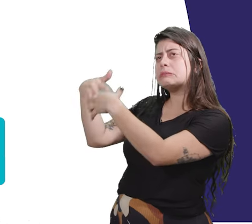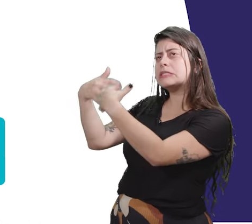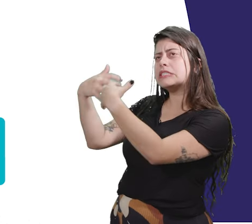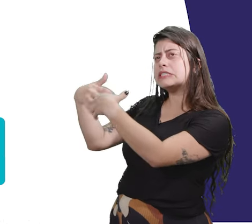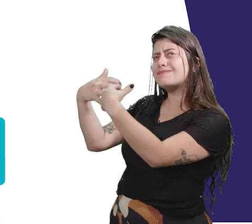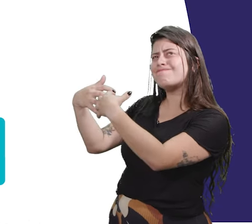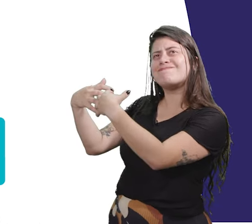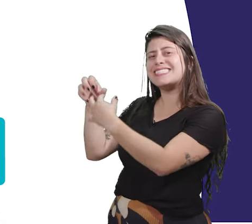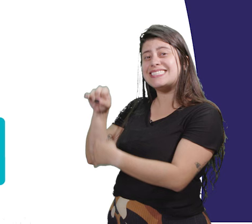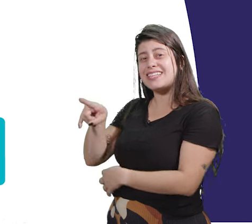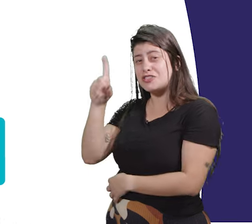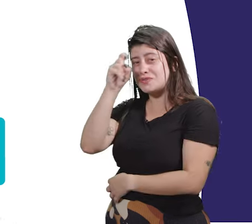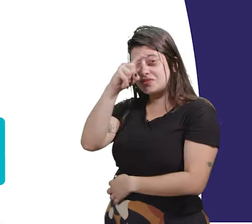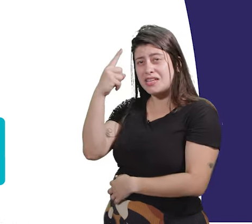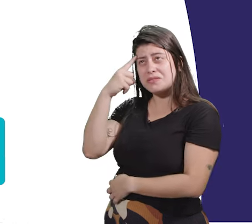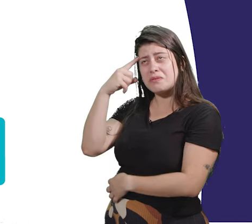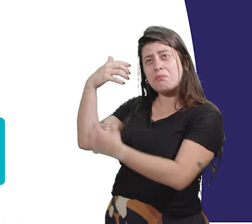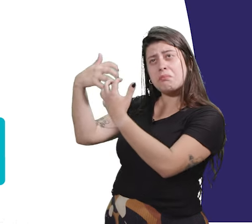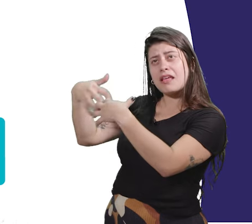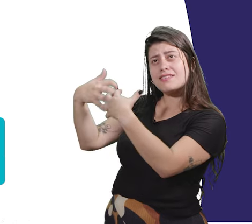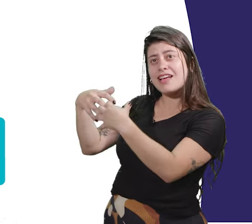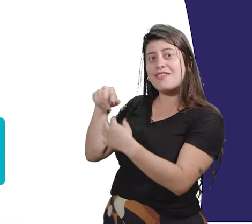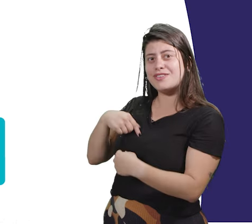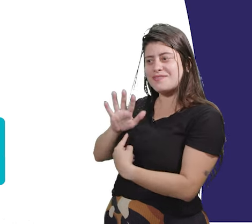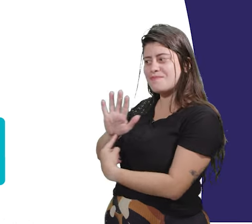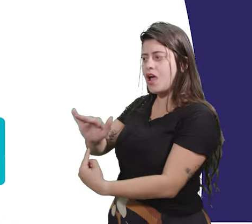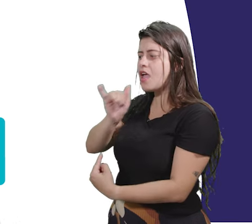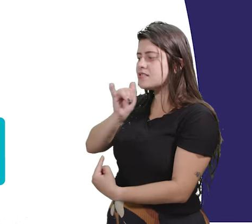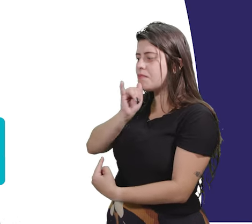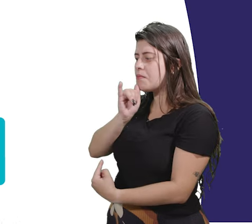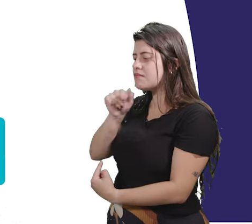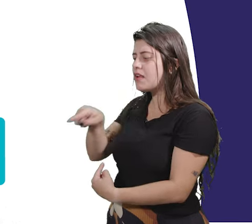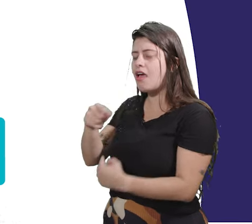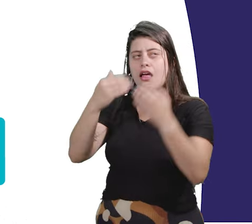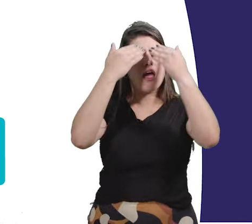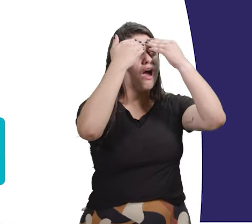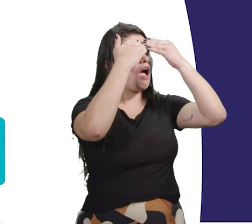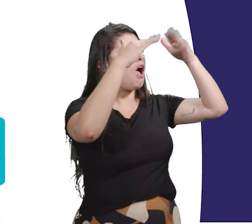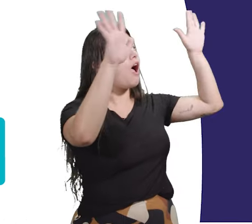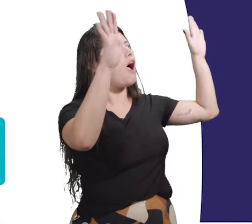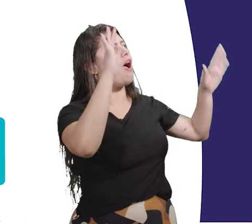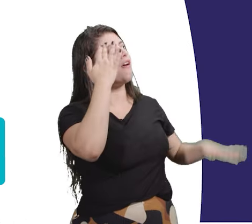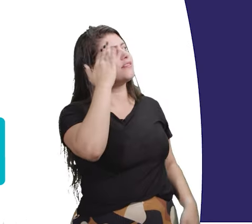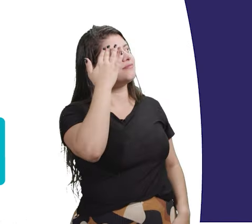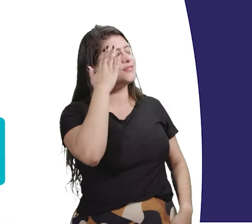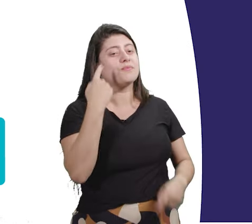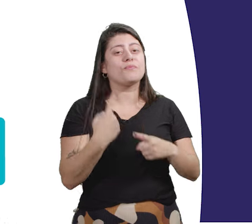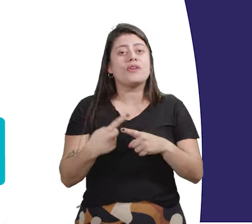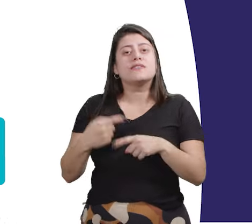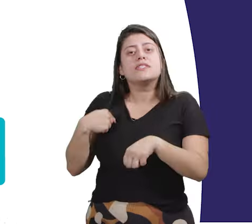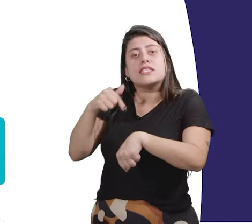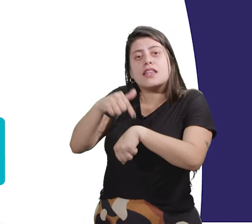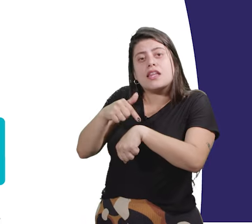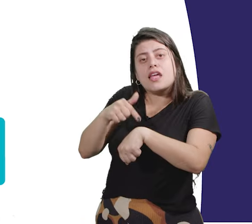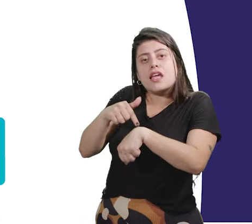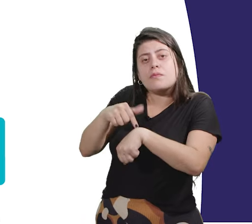ela, dê opções, 2 opções, para que ela possa pensar. Porque se você dedicar esse tempinho com a